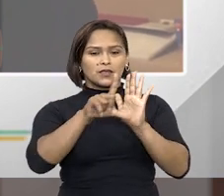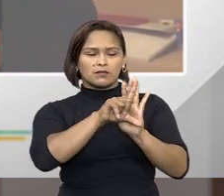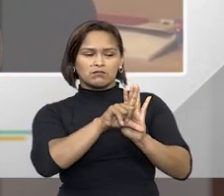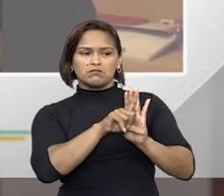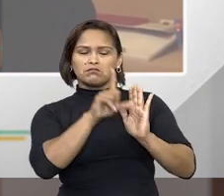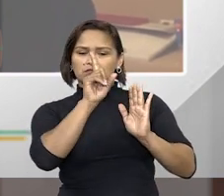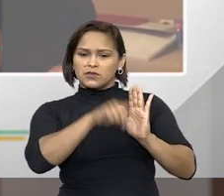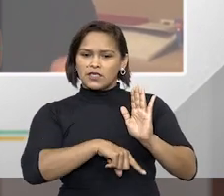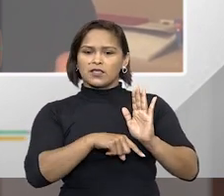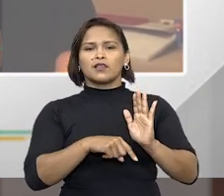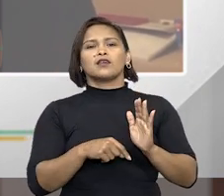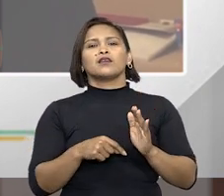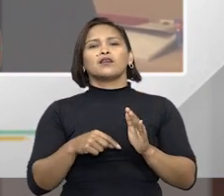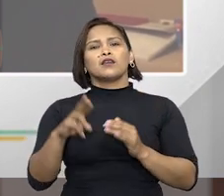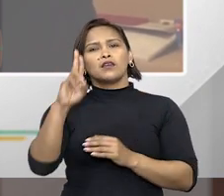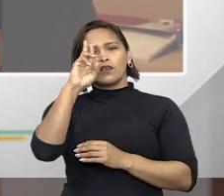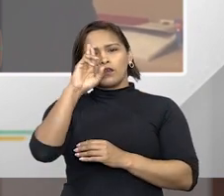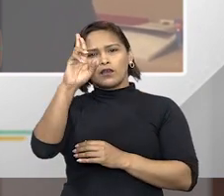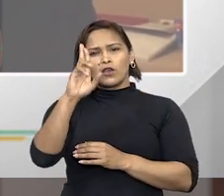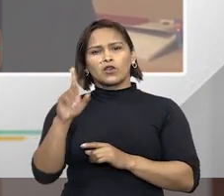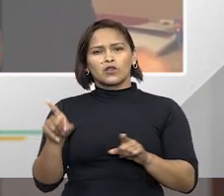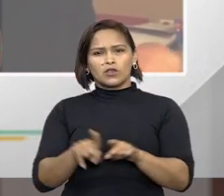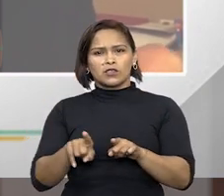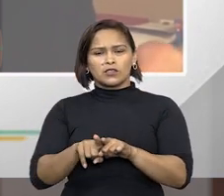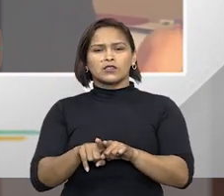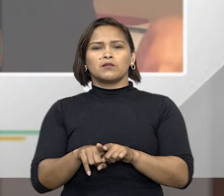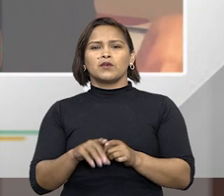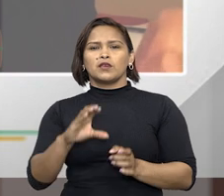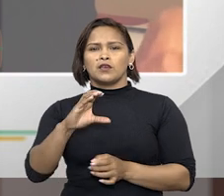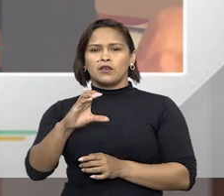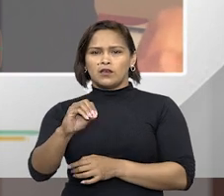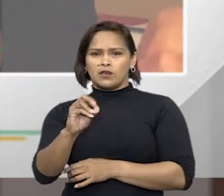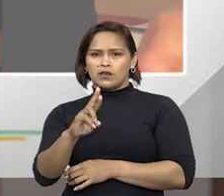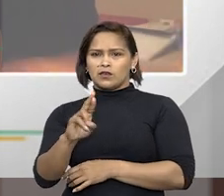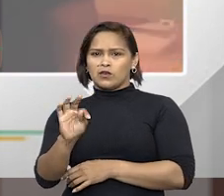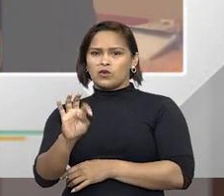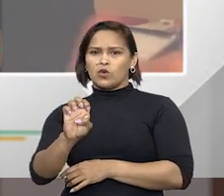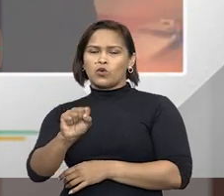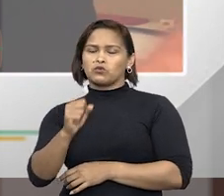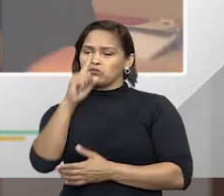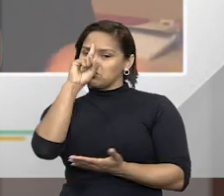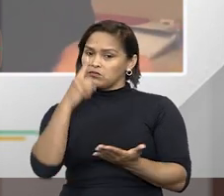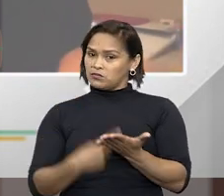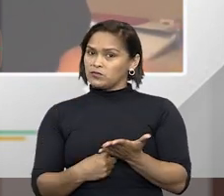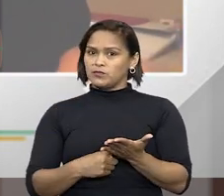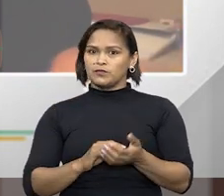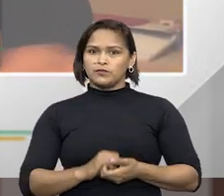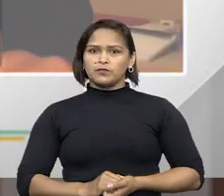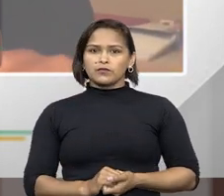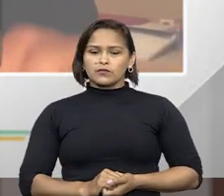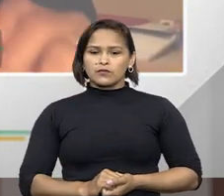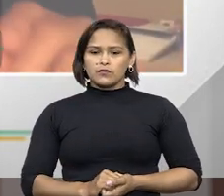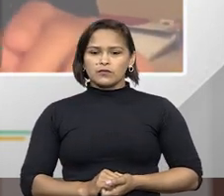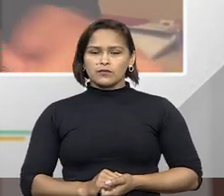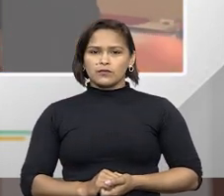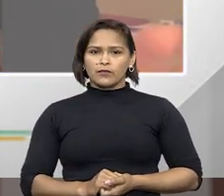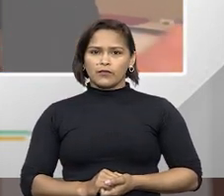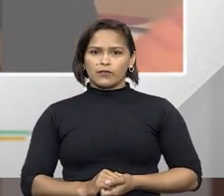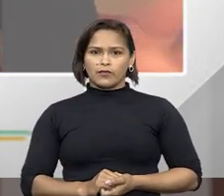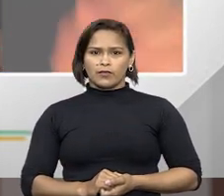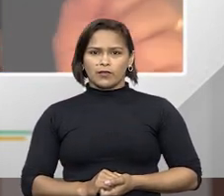autoridade da corte que decidiu. E eu tenho a impressão que eu